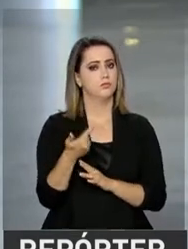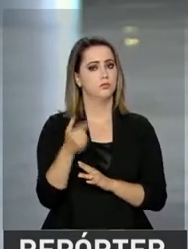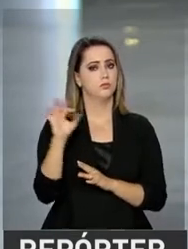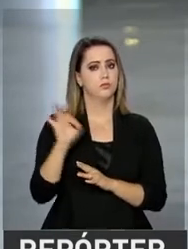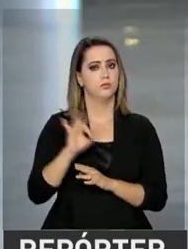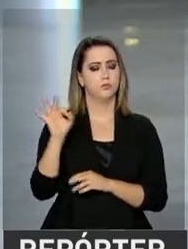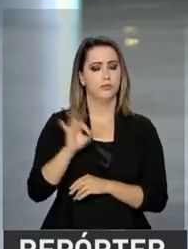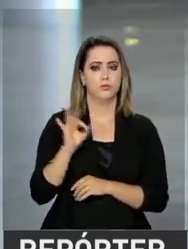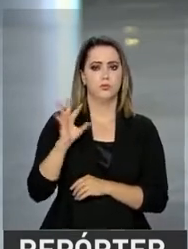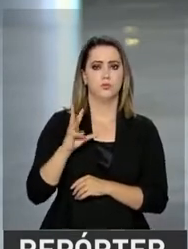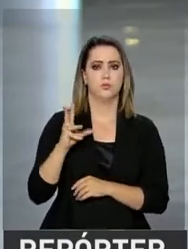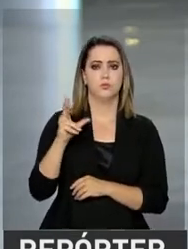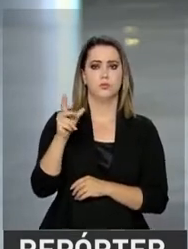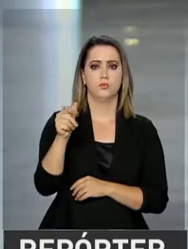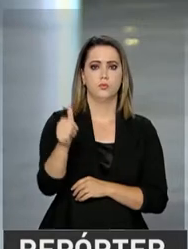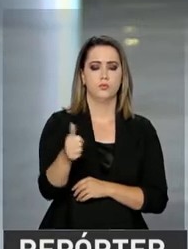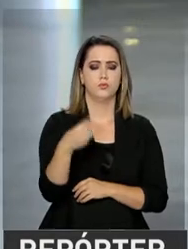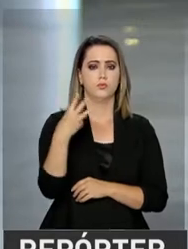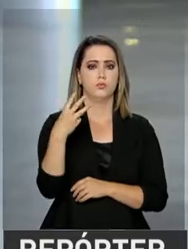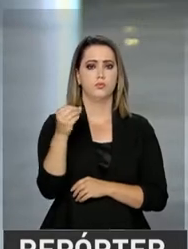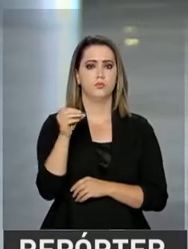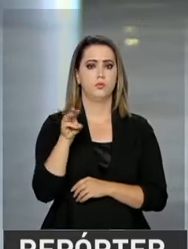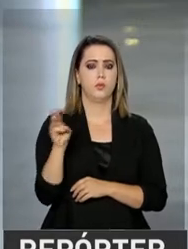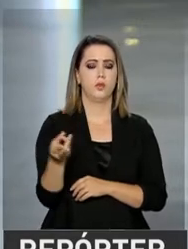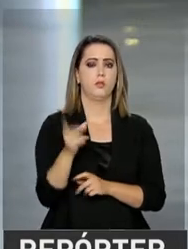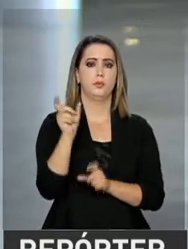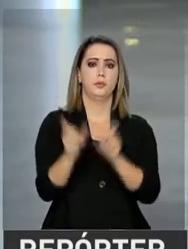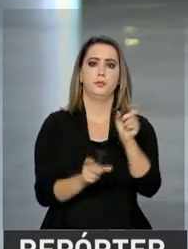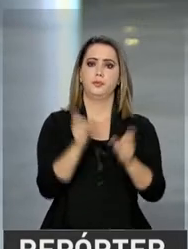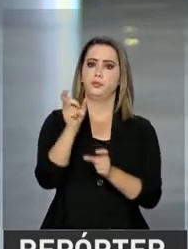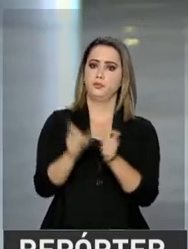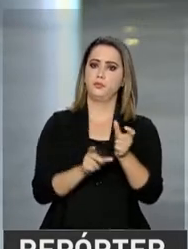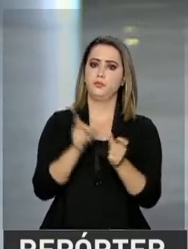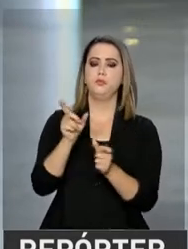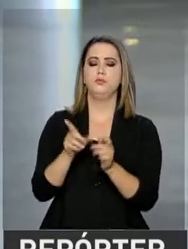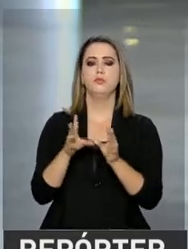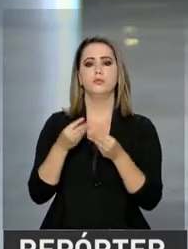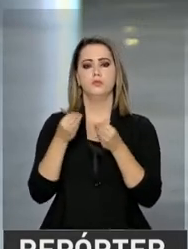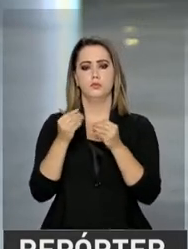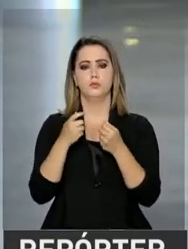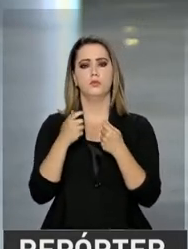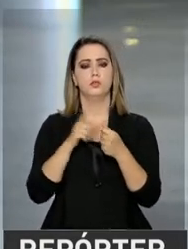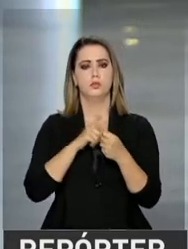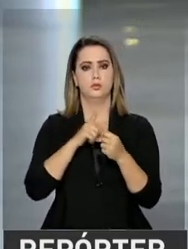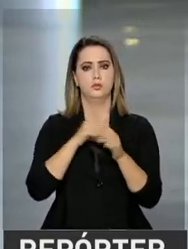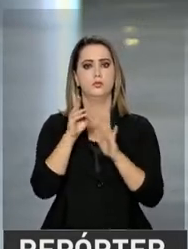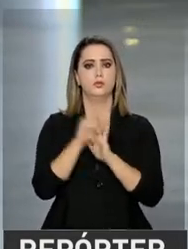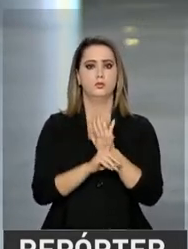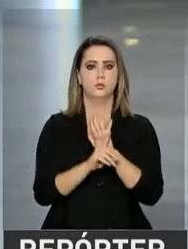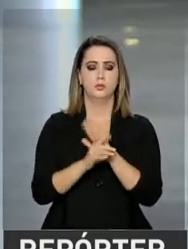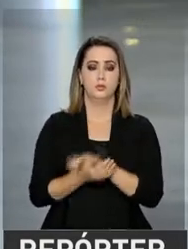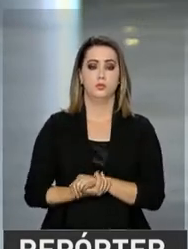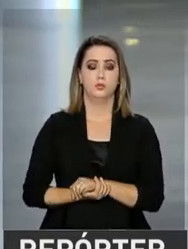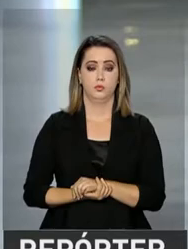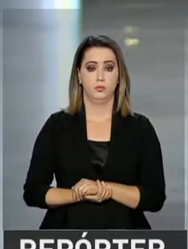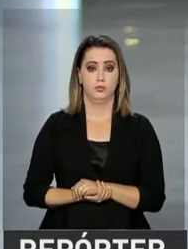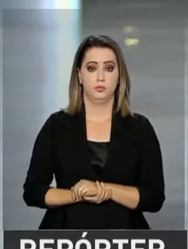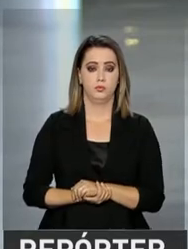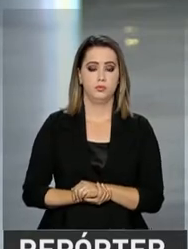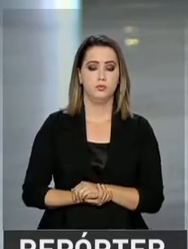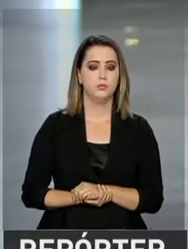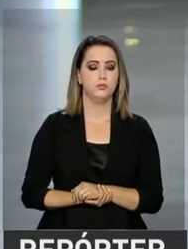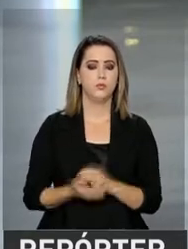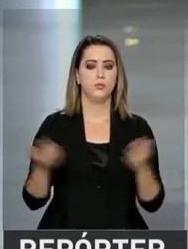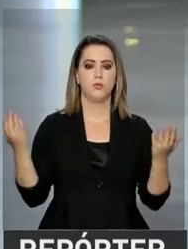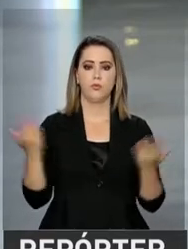de um do universo de 30 milhões de trabalhadores que são contemplados por essa medida roberto agora é